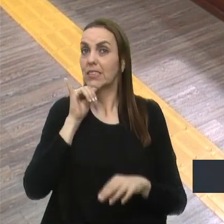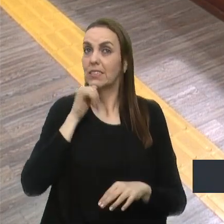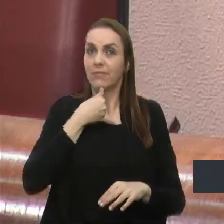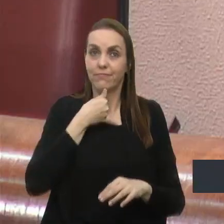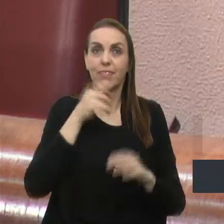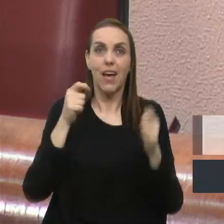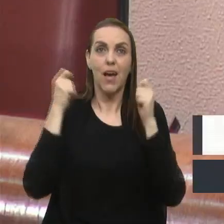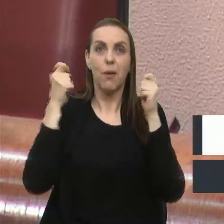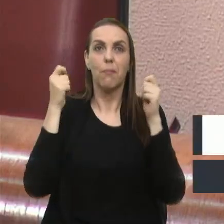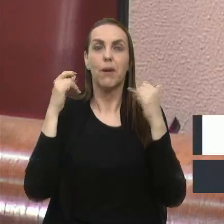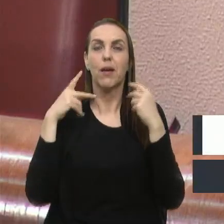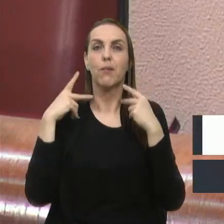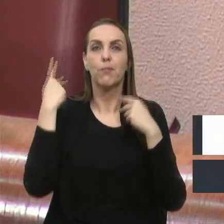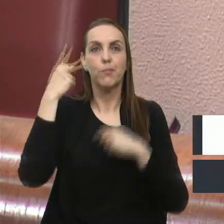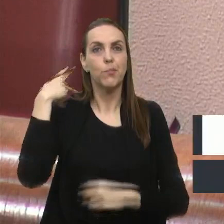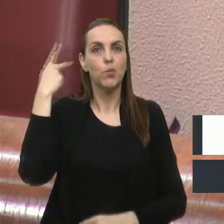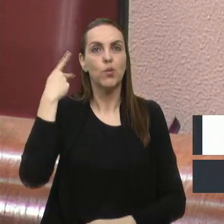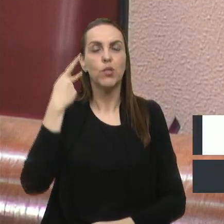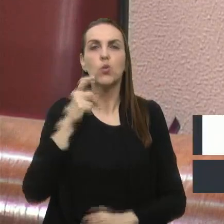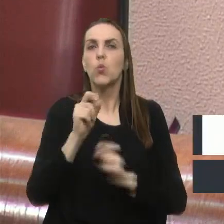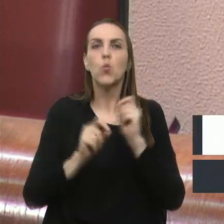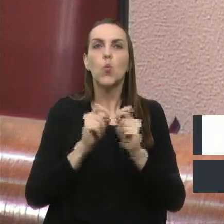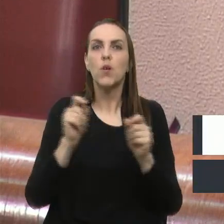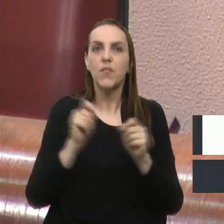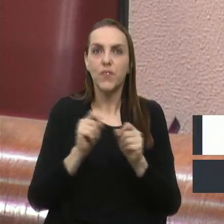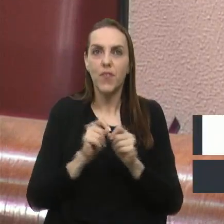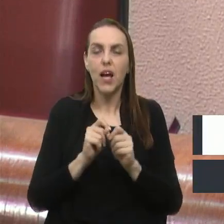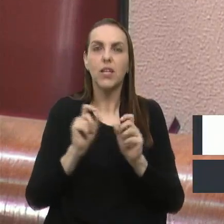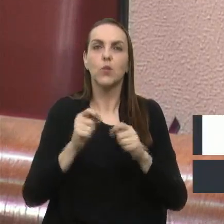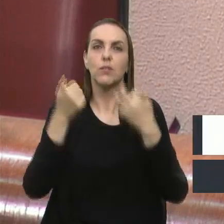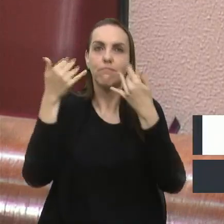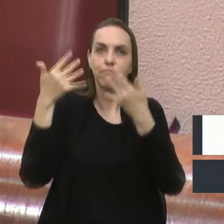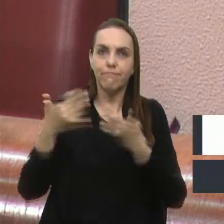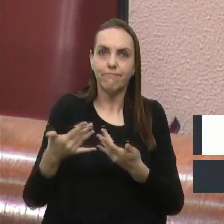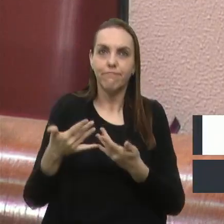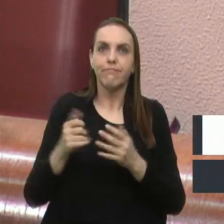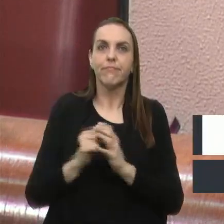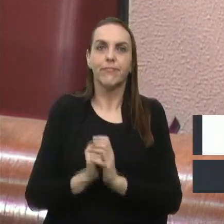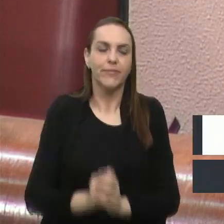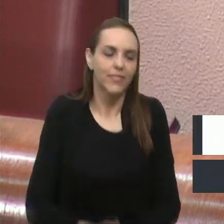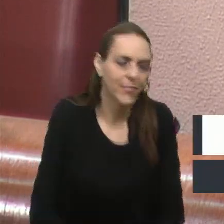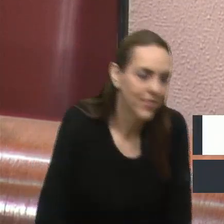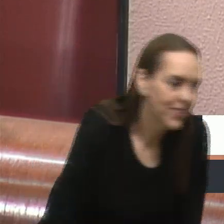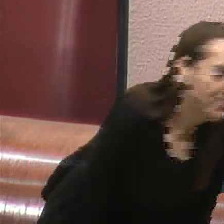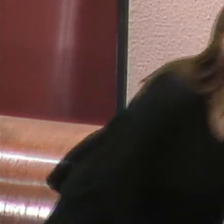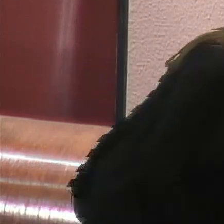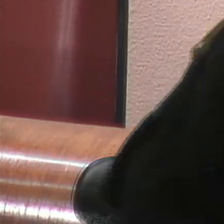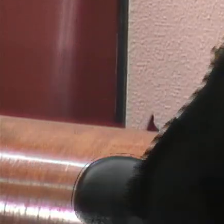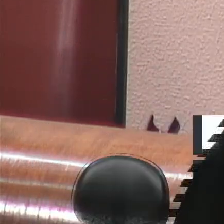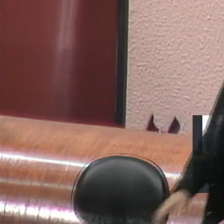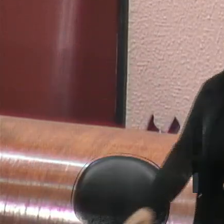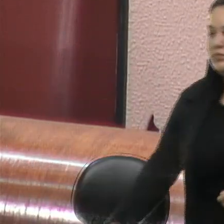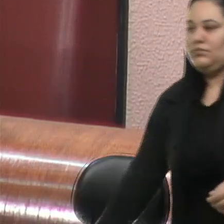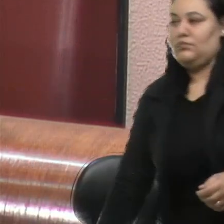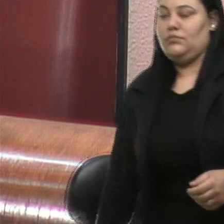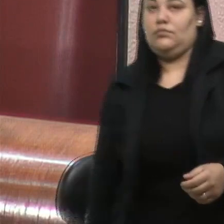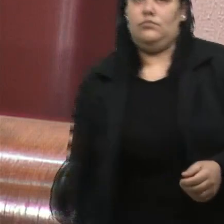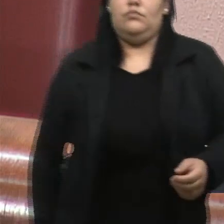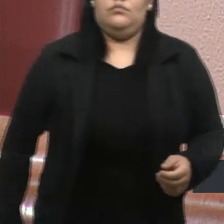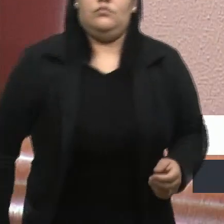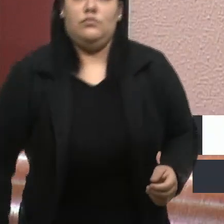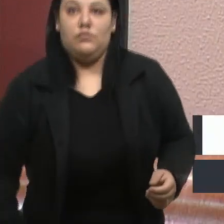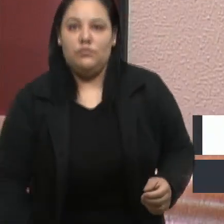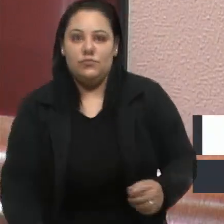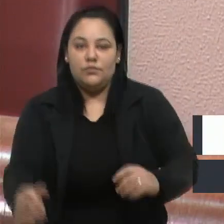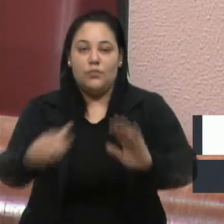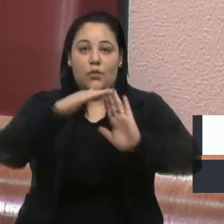campanha política, o que se faz, o que se coloca em seu programa eleitoral, a gente vê que não passa nem sequer